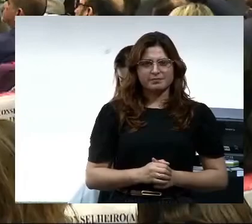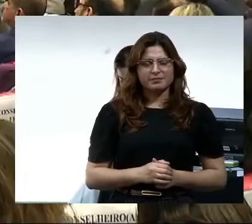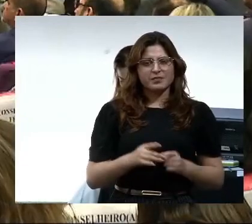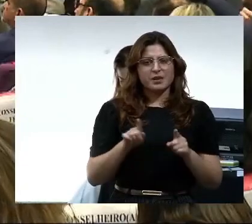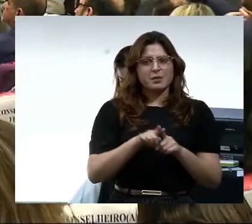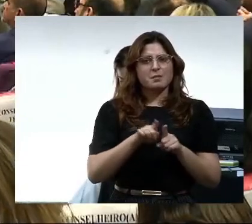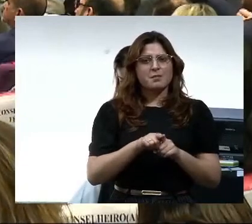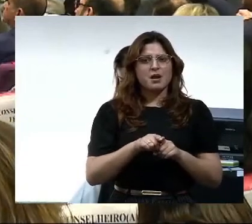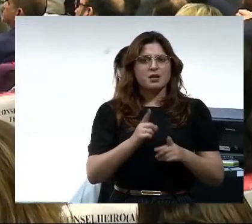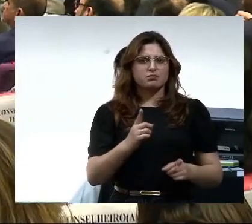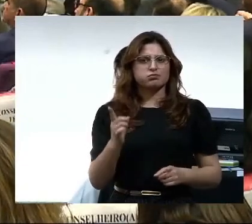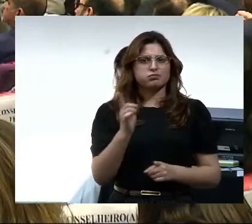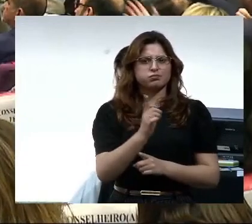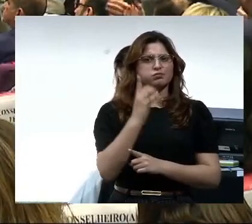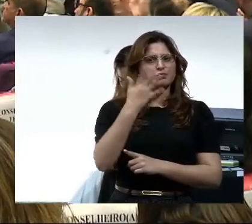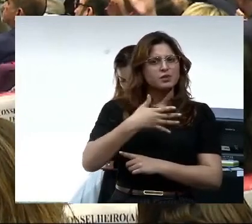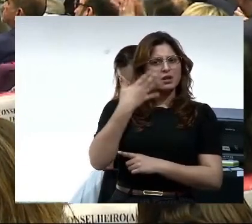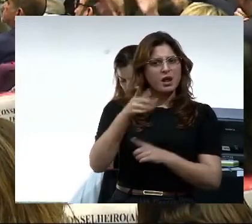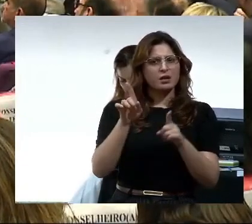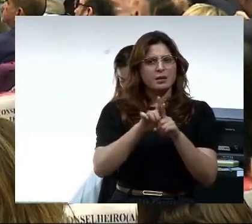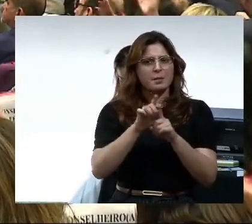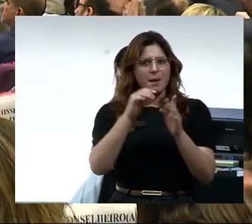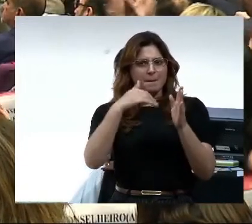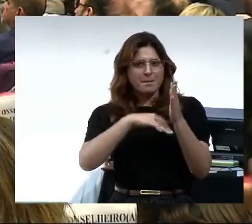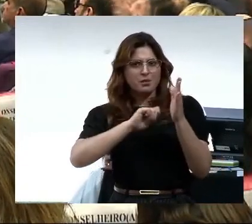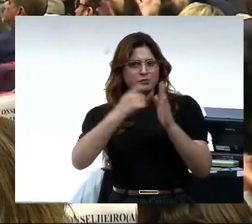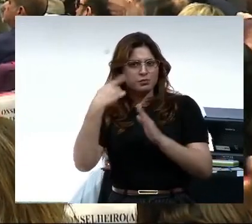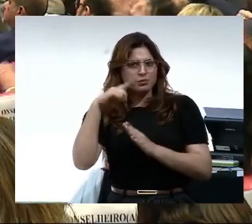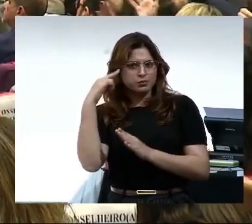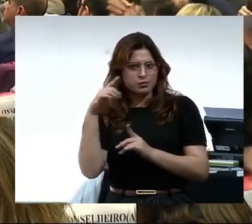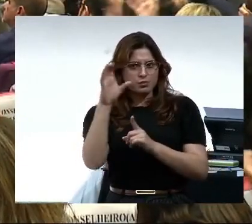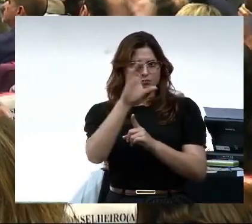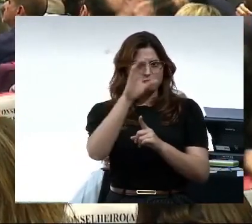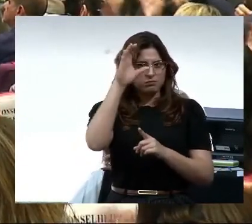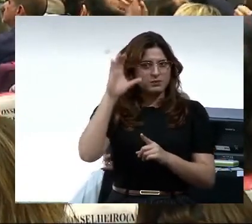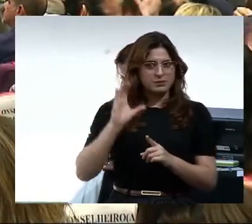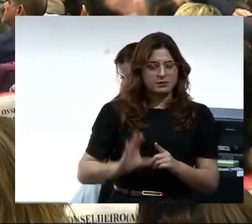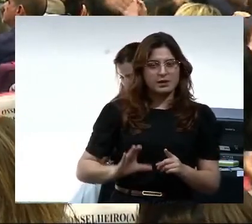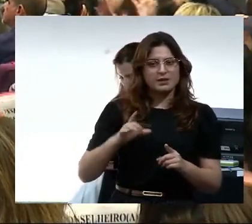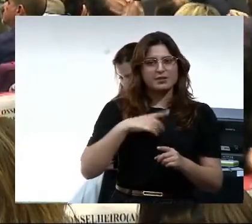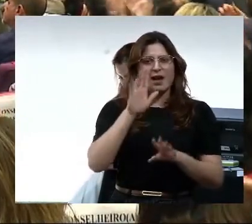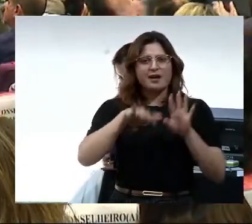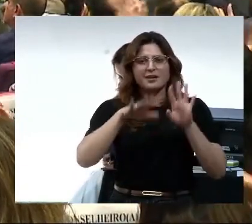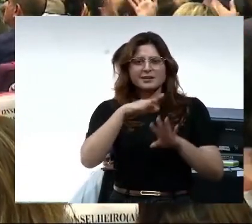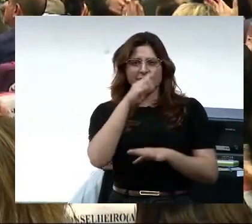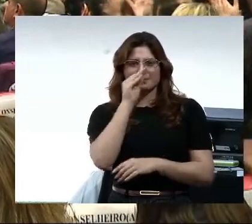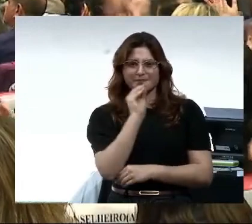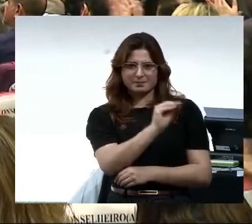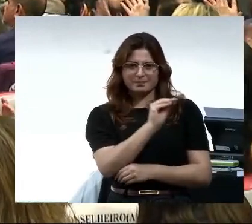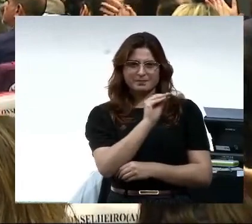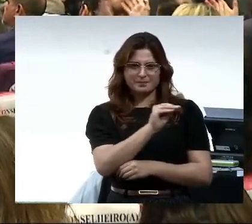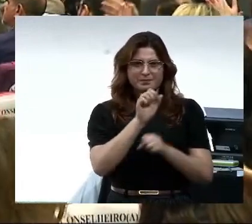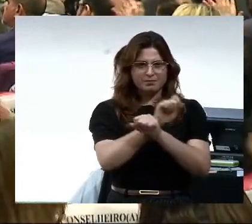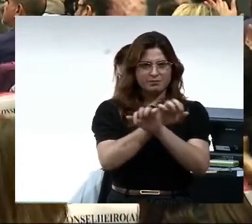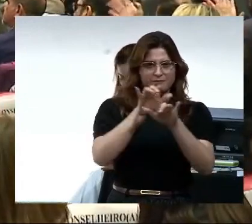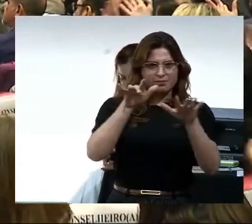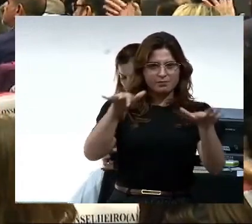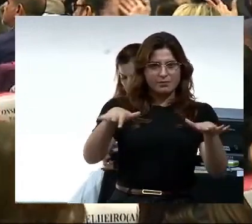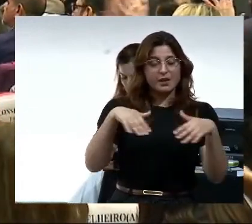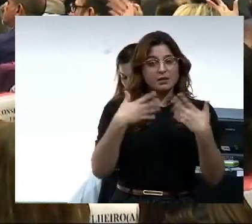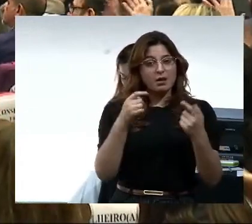oral, violar o sigilo entre advogados e cliente e aviltar honorários. Cabe à